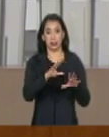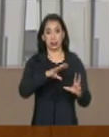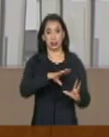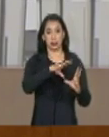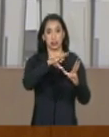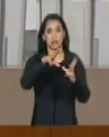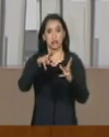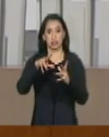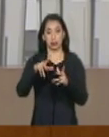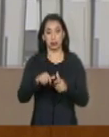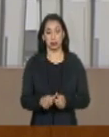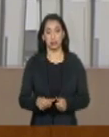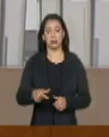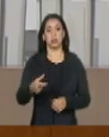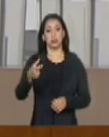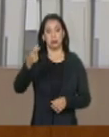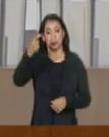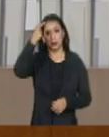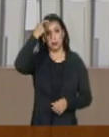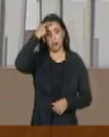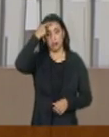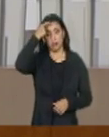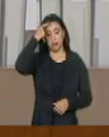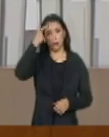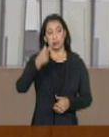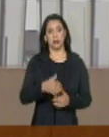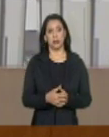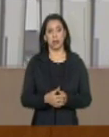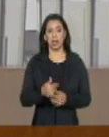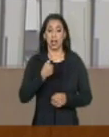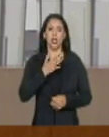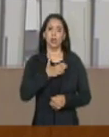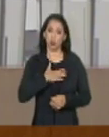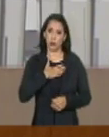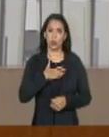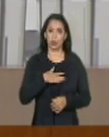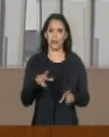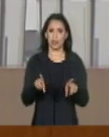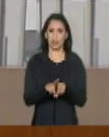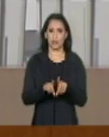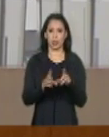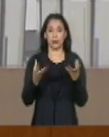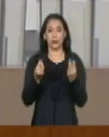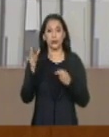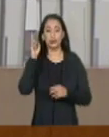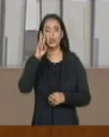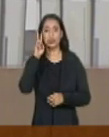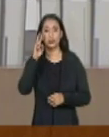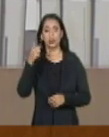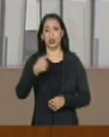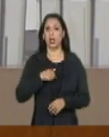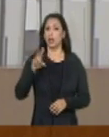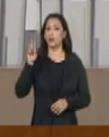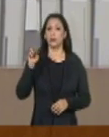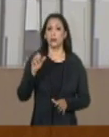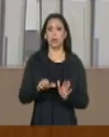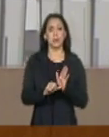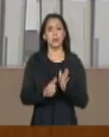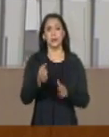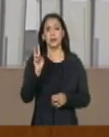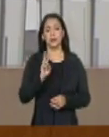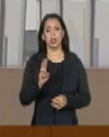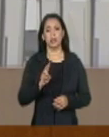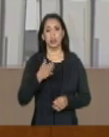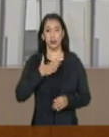impressionante. Mas o que eu estou dizendo é que eu também gosto de história. Então, e eu nunca, e não é a primeira vez que eu faço isso, nos